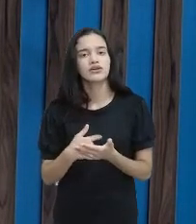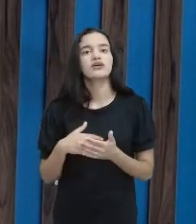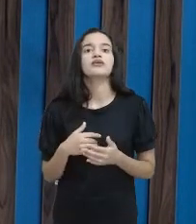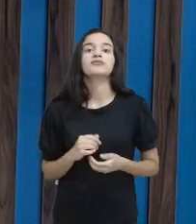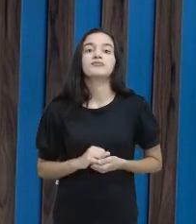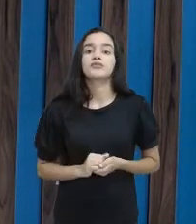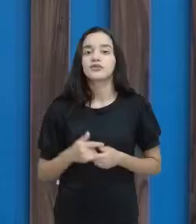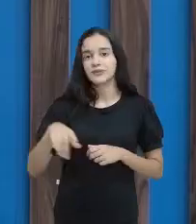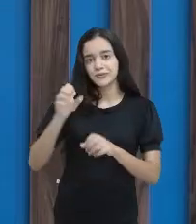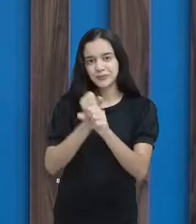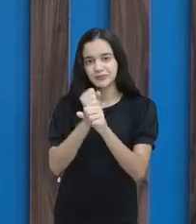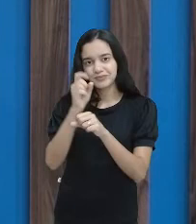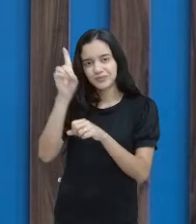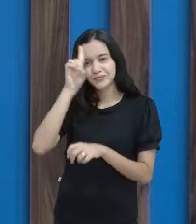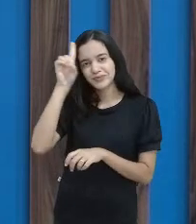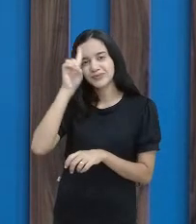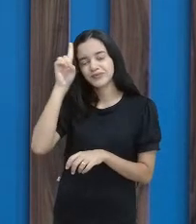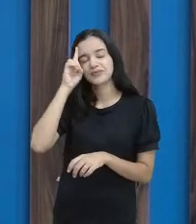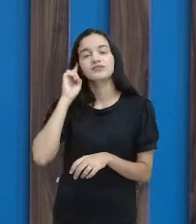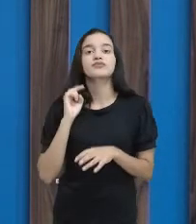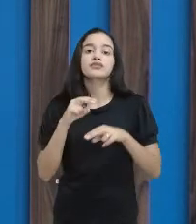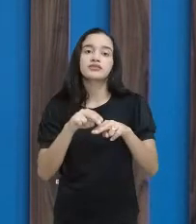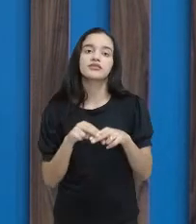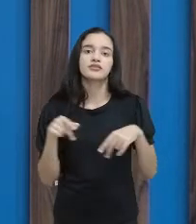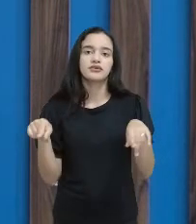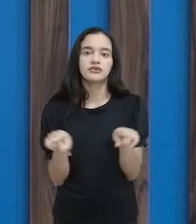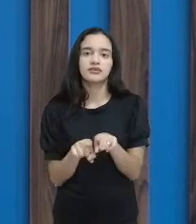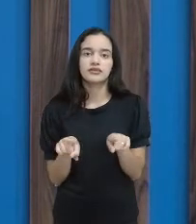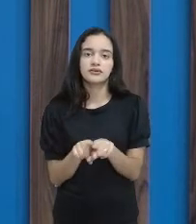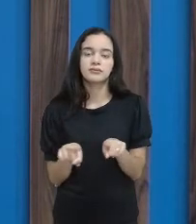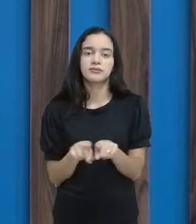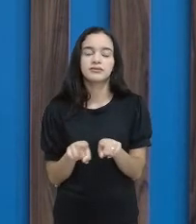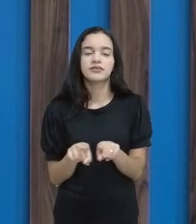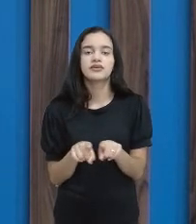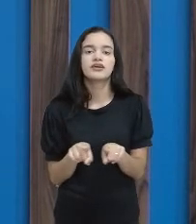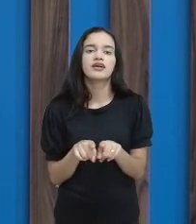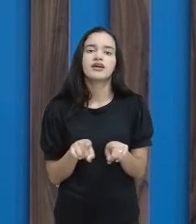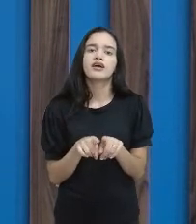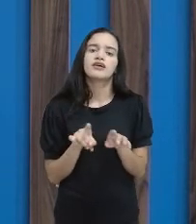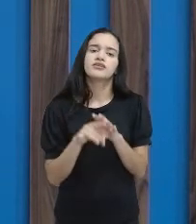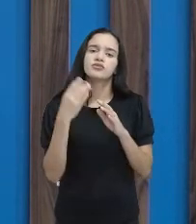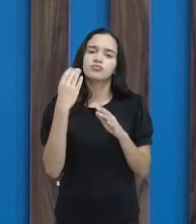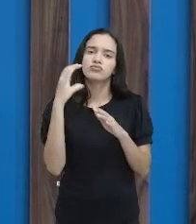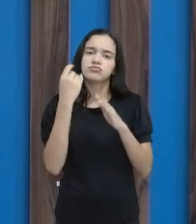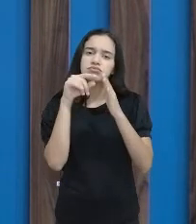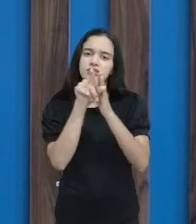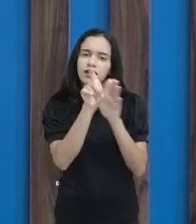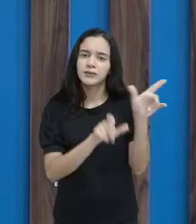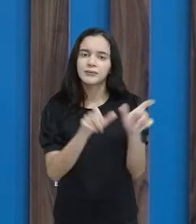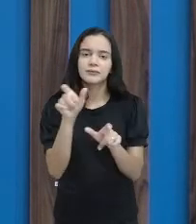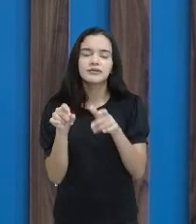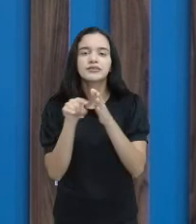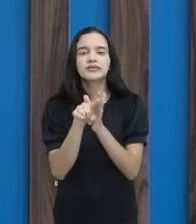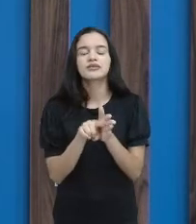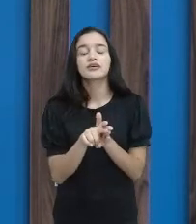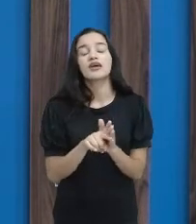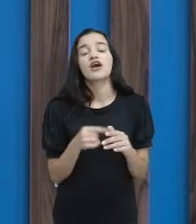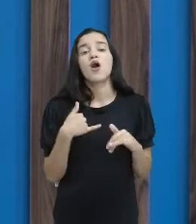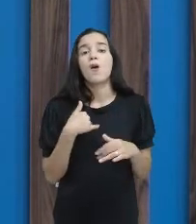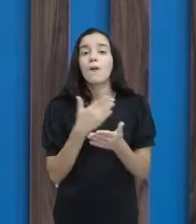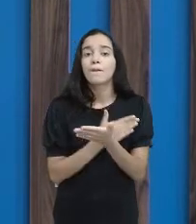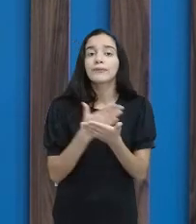cotidiano, né? E por isso também, Carol, que não é a questão aí desses cientistas que começaram a organizar, é porque